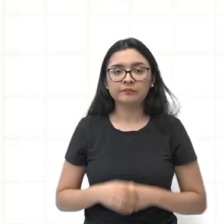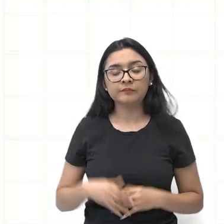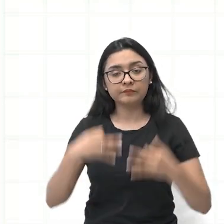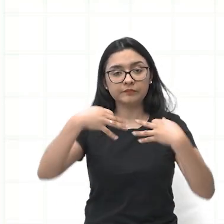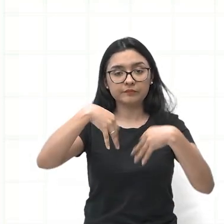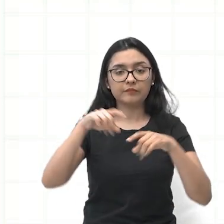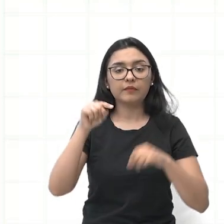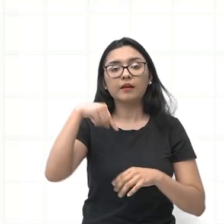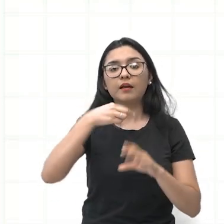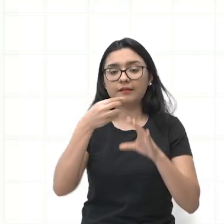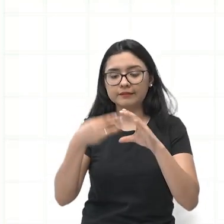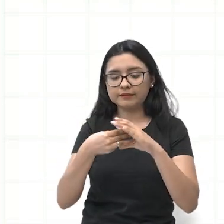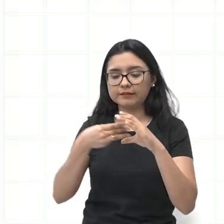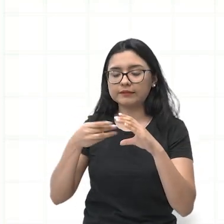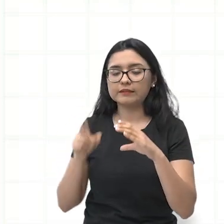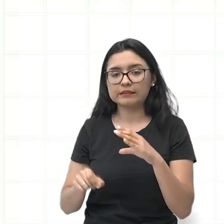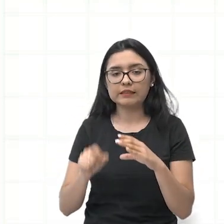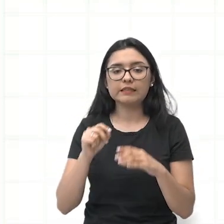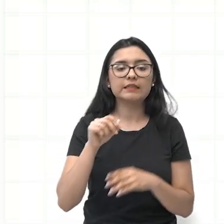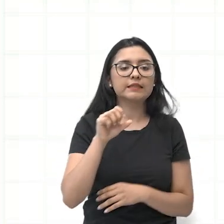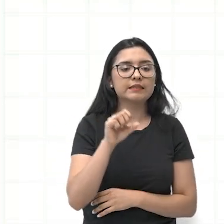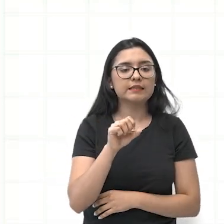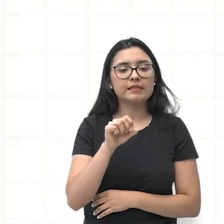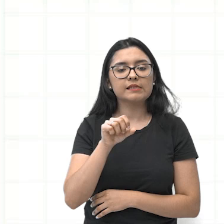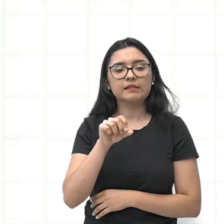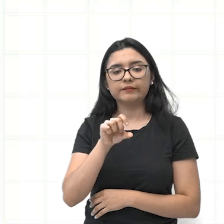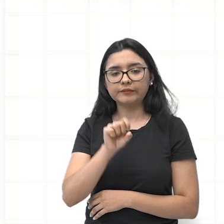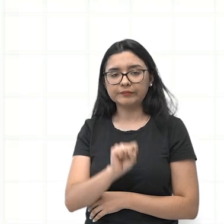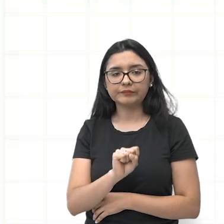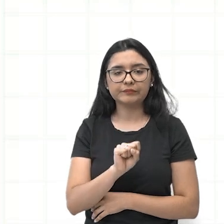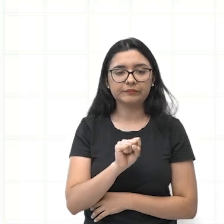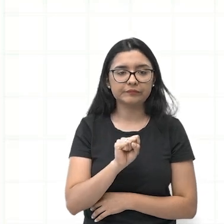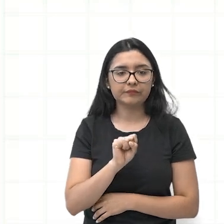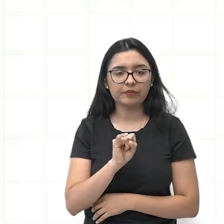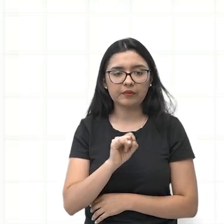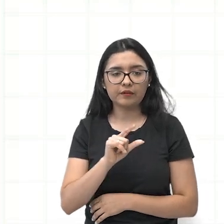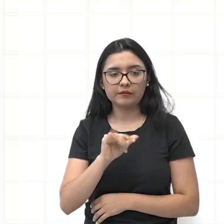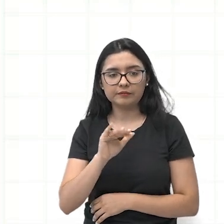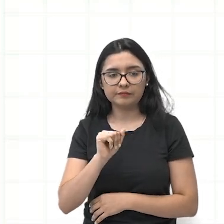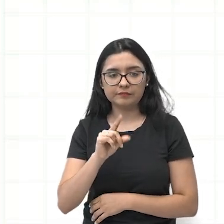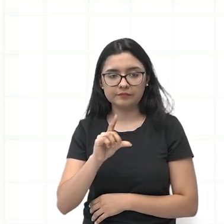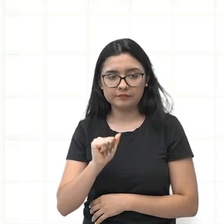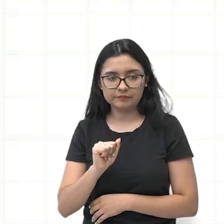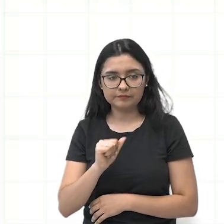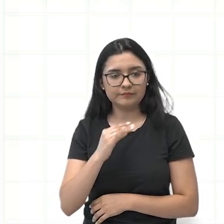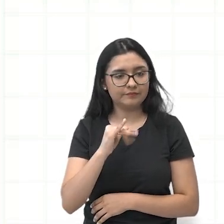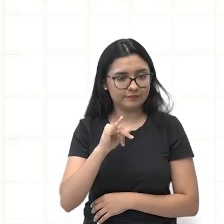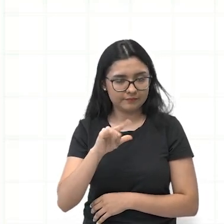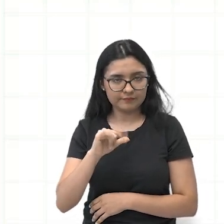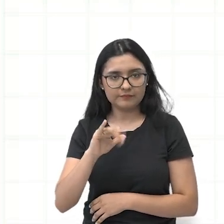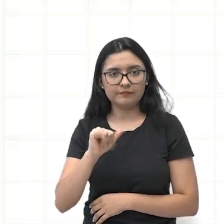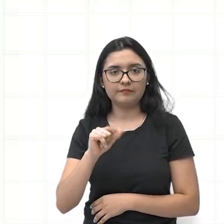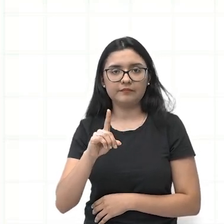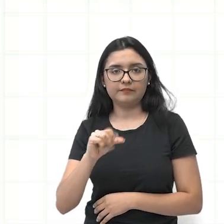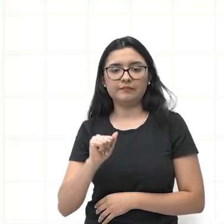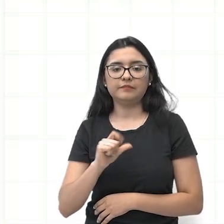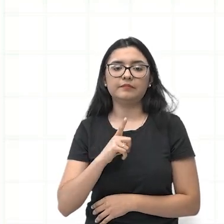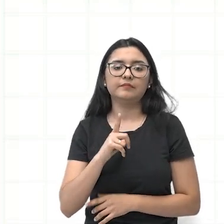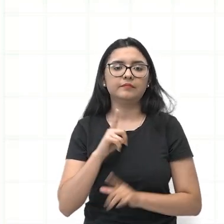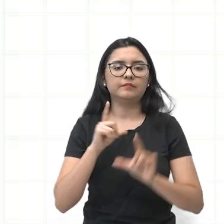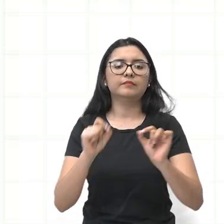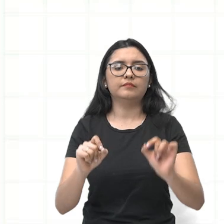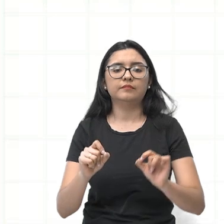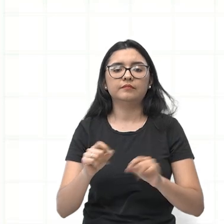certo? Essas células, elas são ciliadas também, e aí vai ativar o quê? O seu